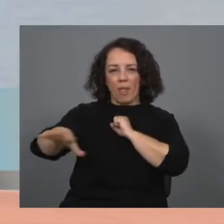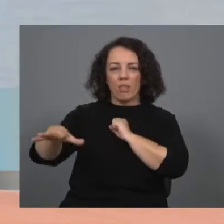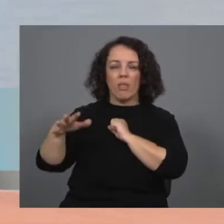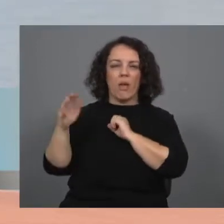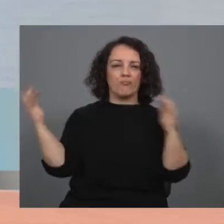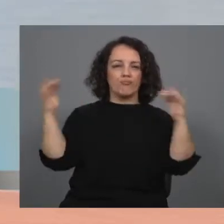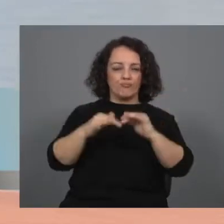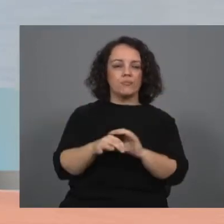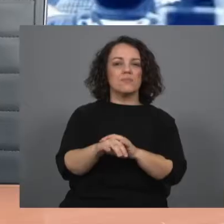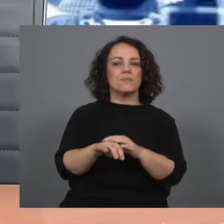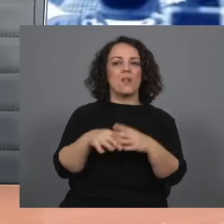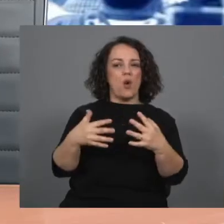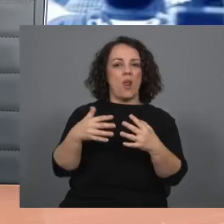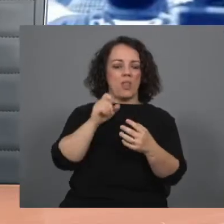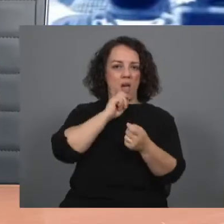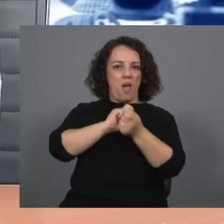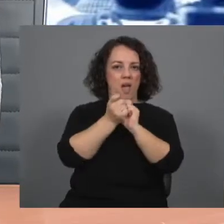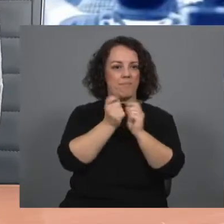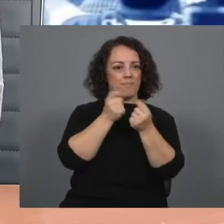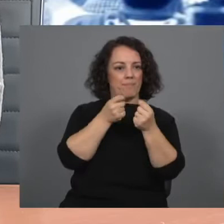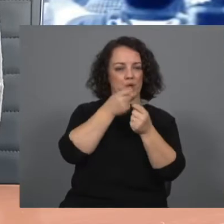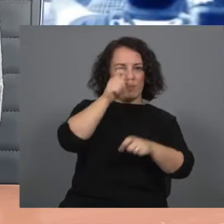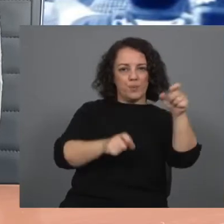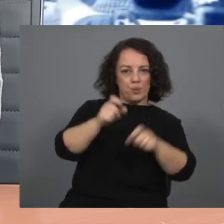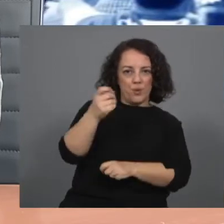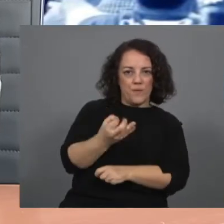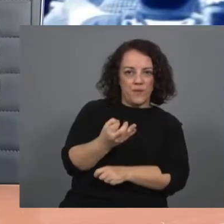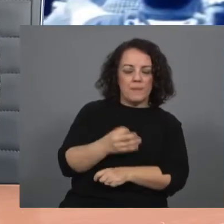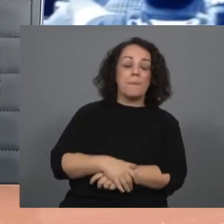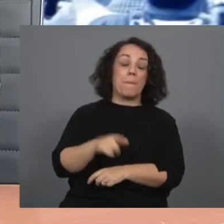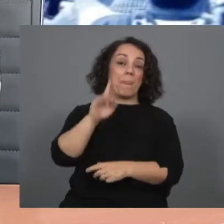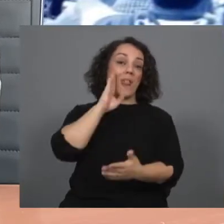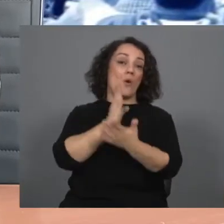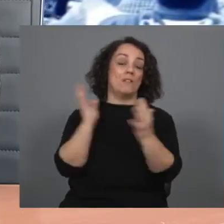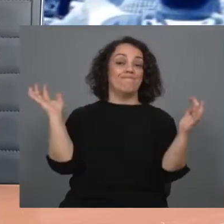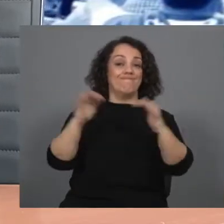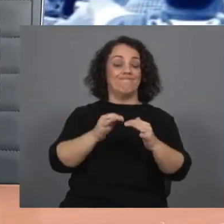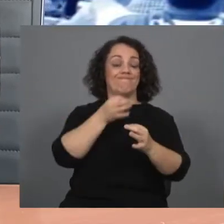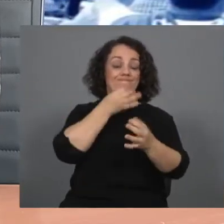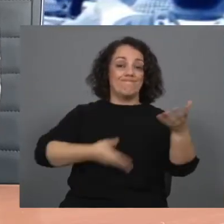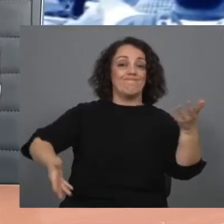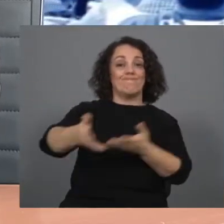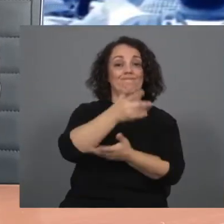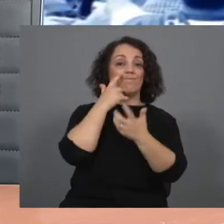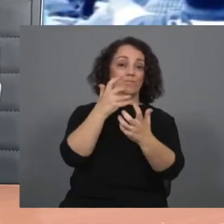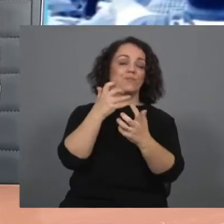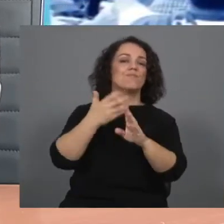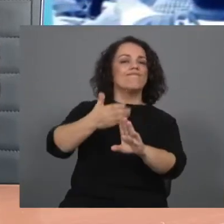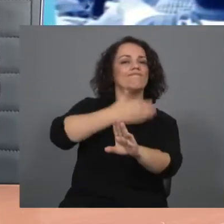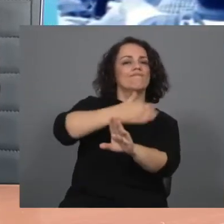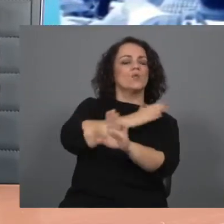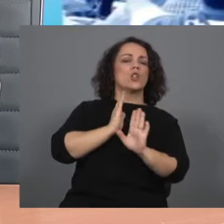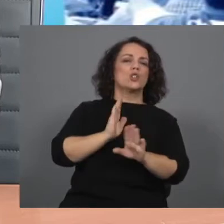pessoas? As últimas jornadas que fizemos e de que já demos eco foram sinal evidente do muito que já se faz e da vontade